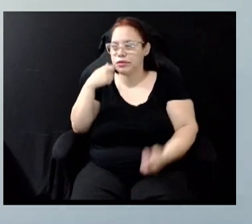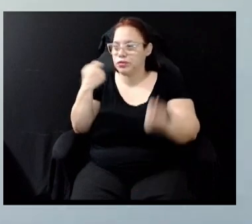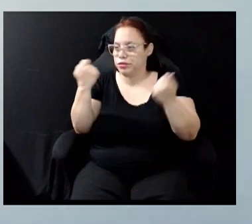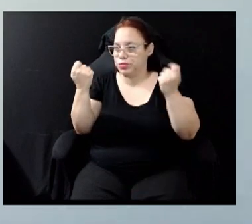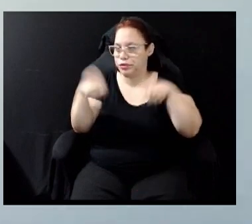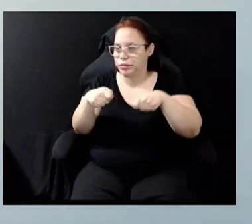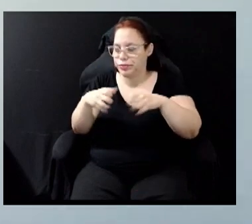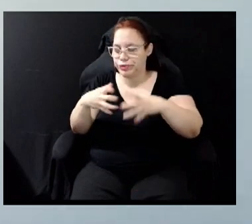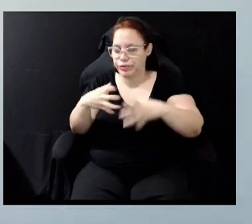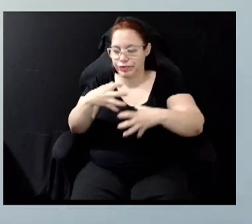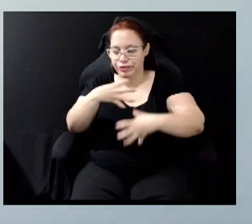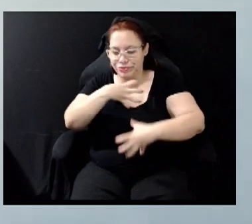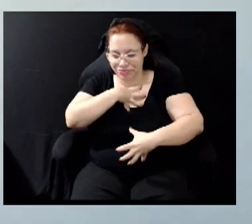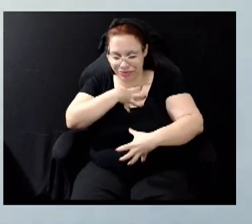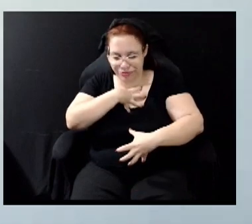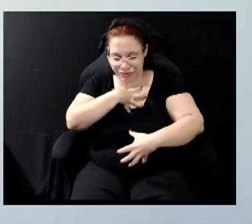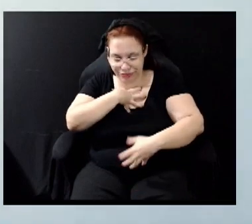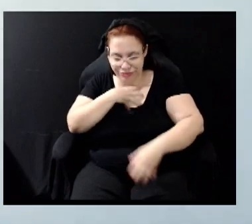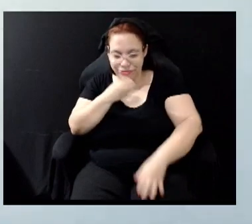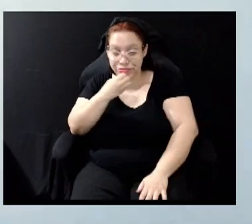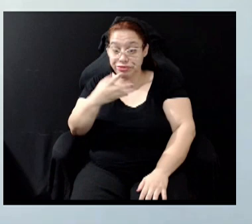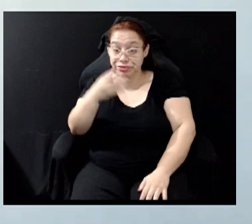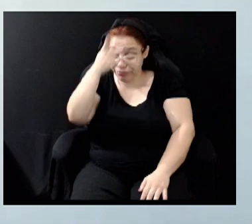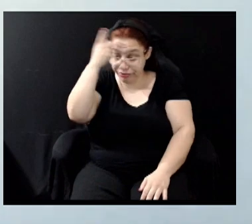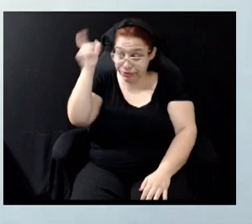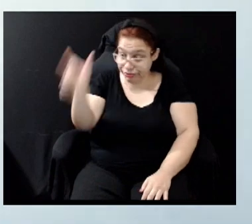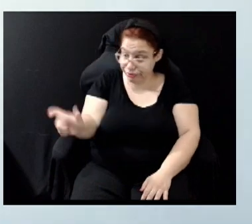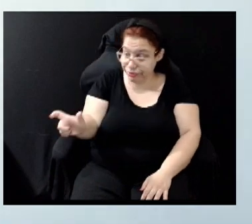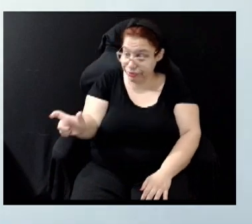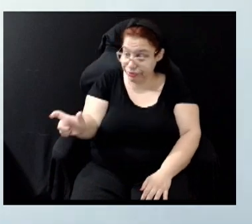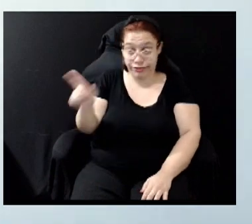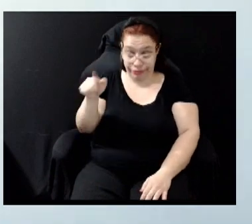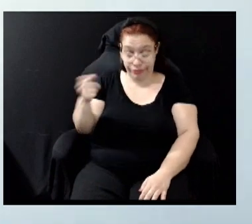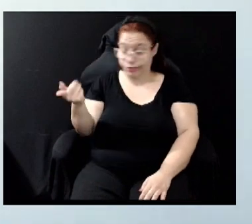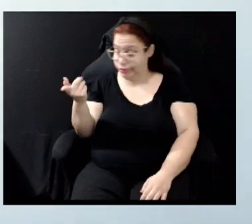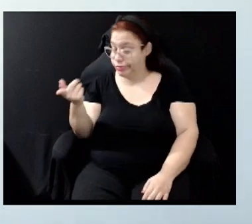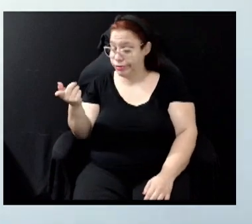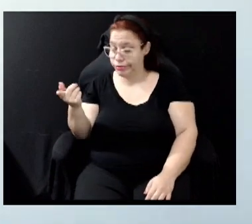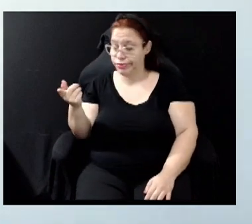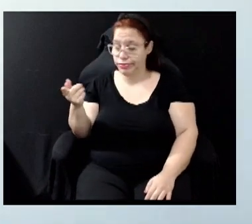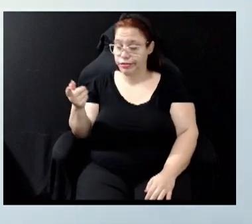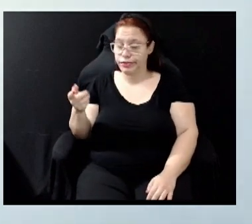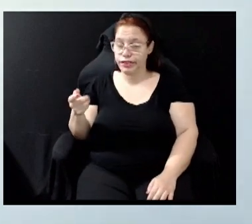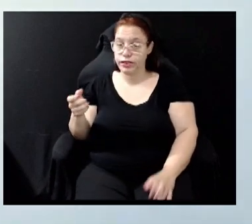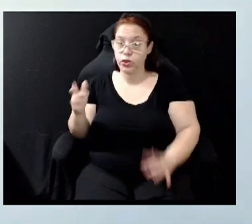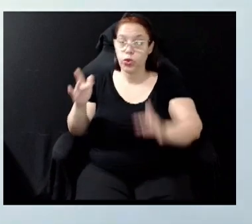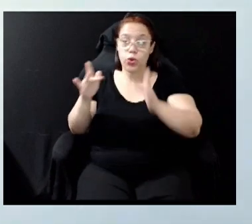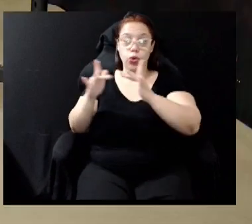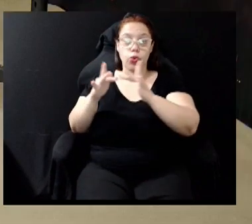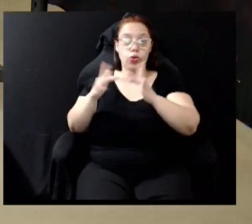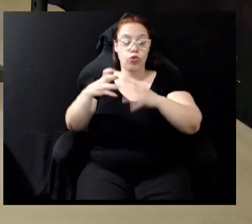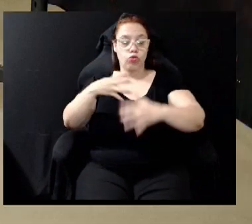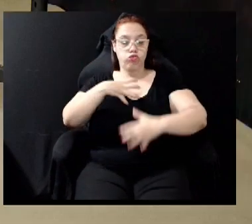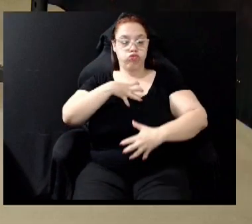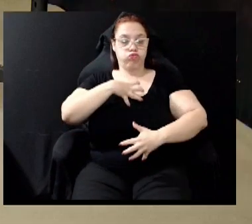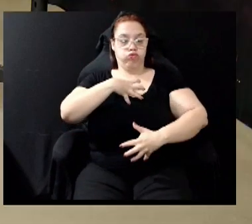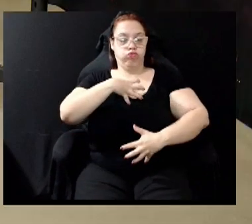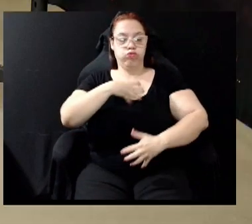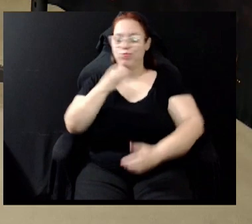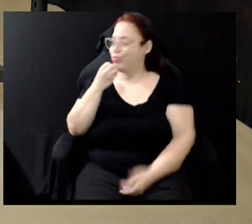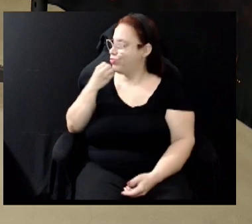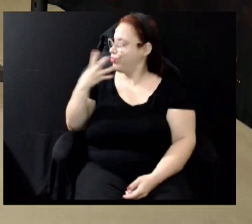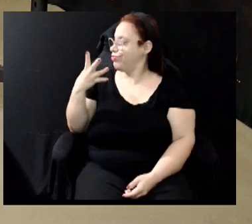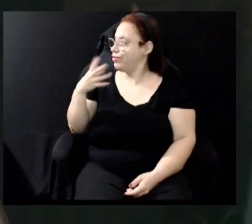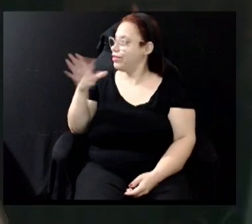conforto, muito bom para a pessoa, né, dela realmente se conectar com a sua essência. Muito bem, vamos